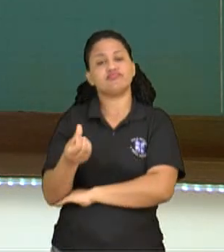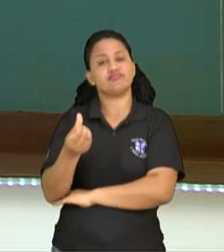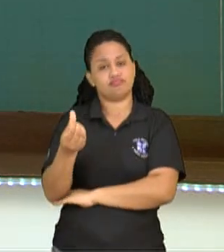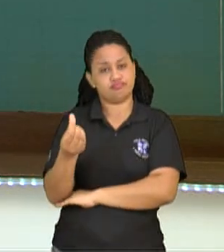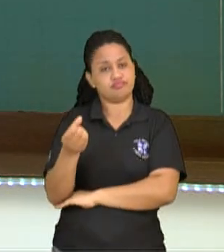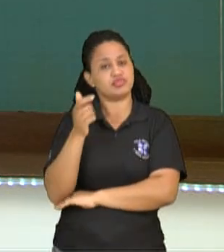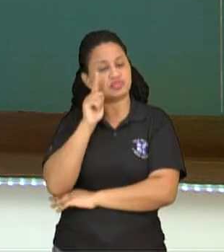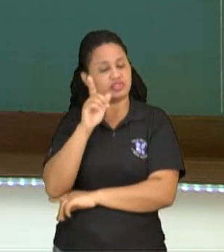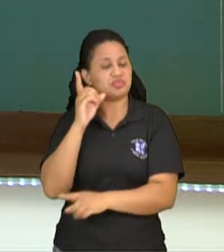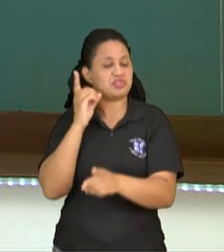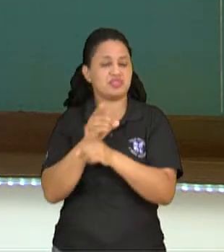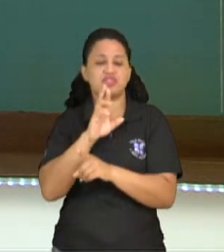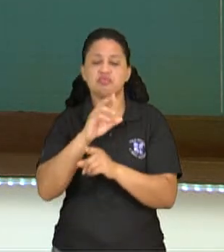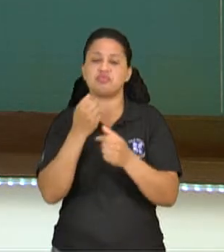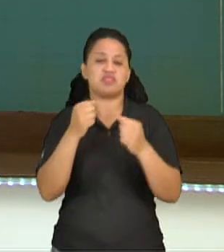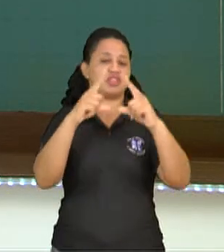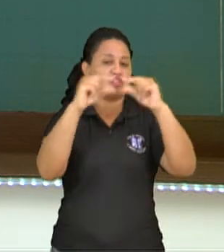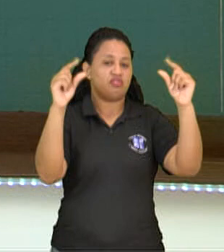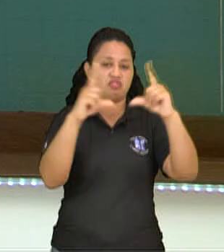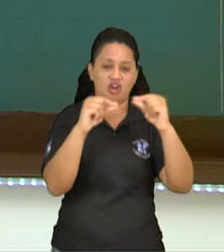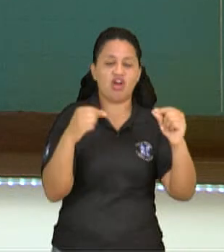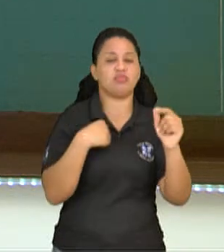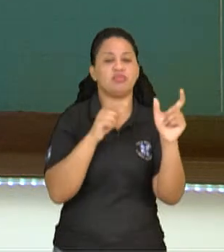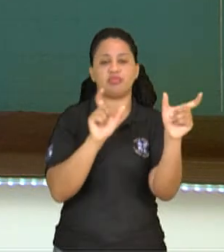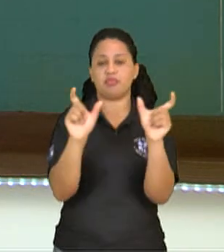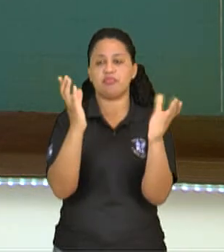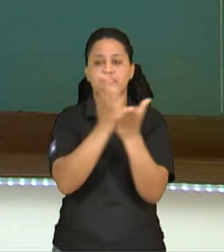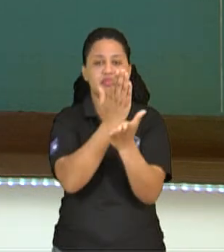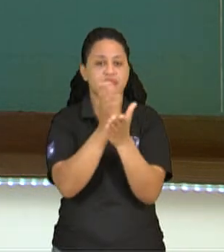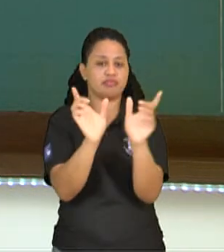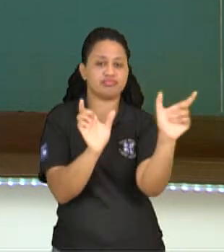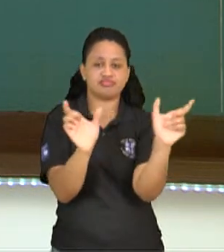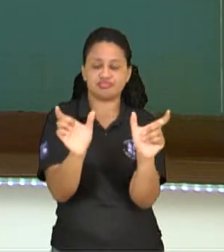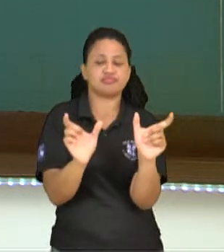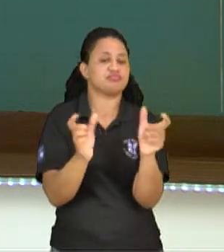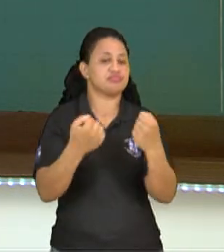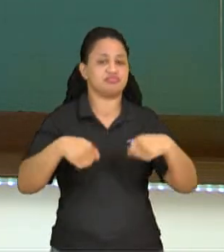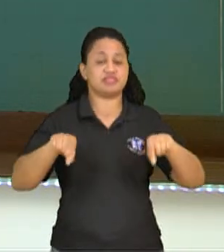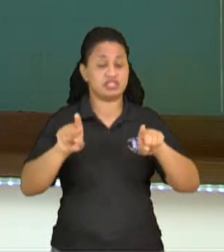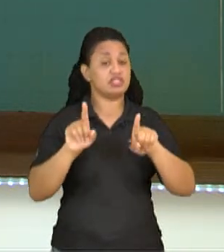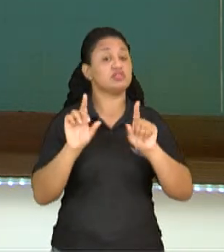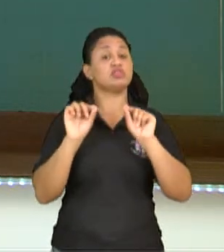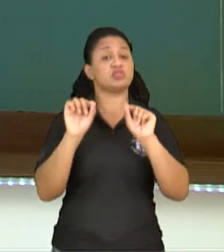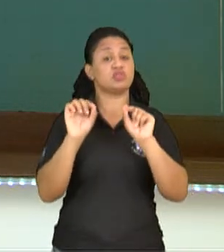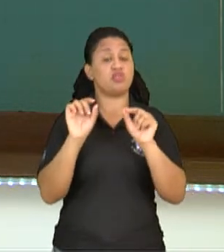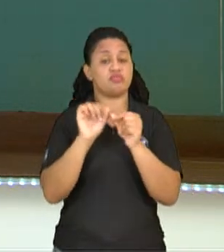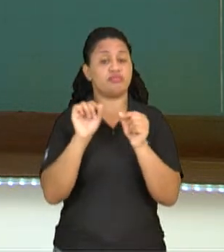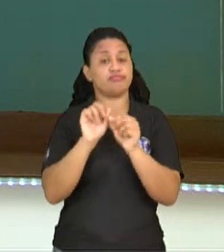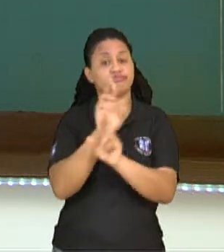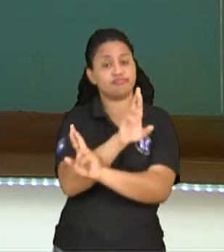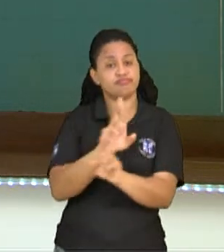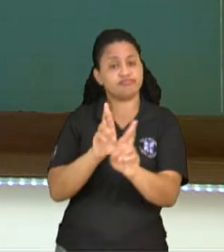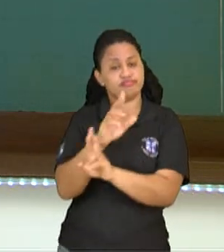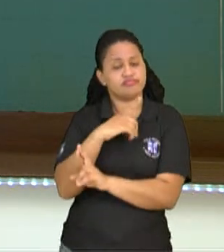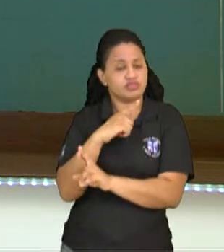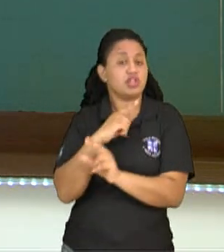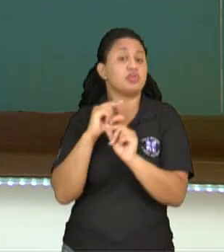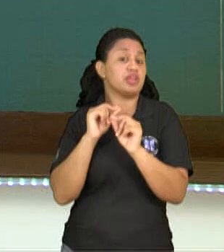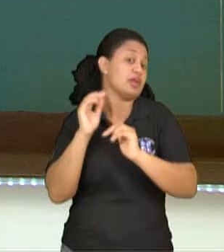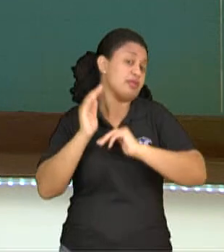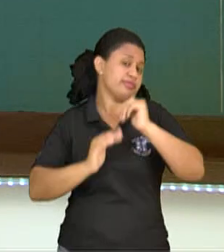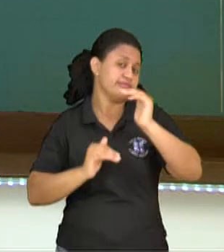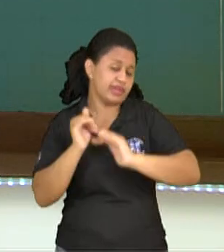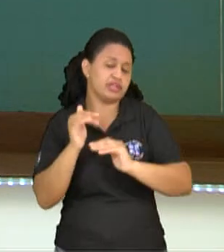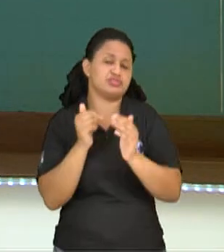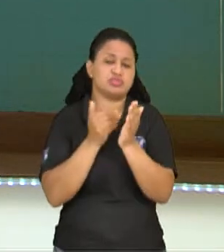essa solução, sem fazer fórmula, sem usar fatoração, sem nada, somente estabelecendo essa relação, que é questão de prática.